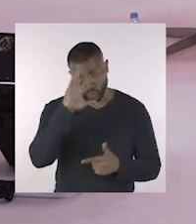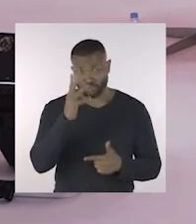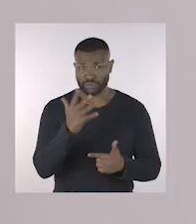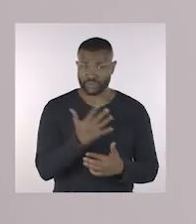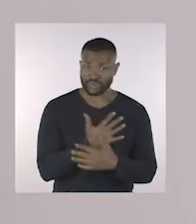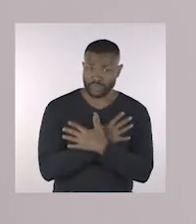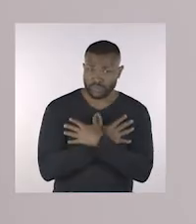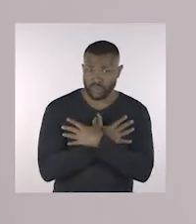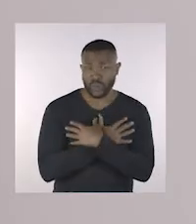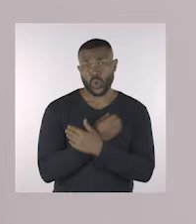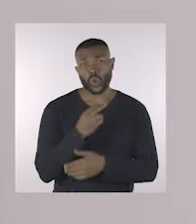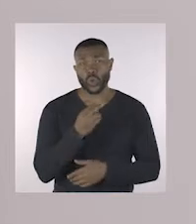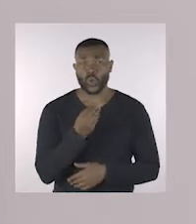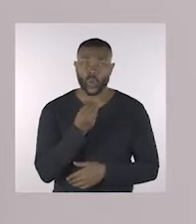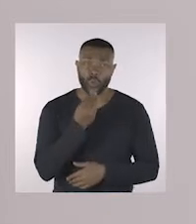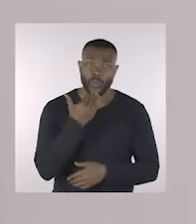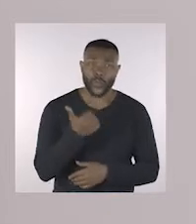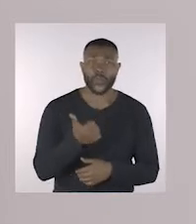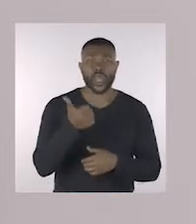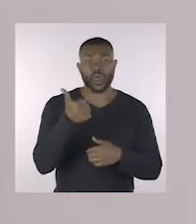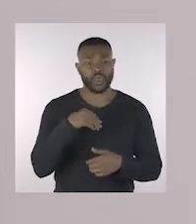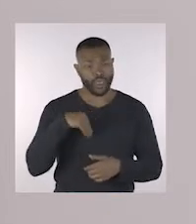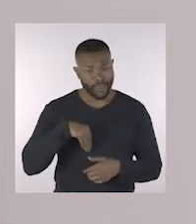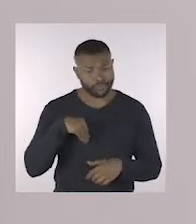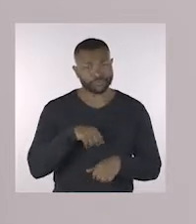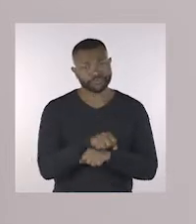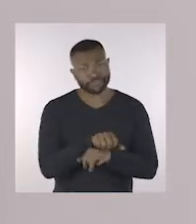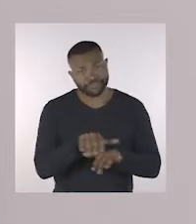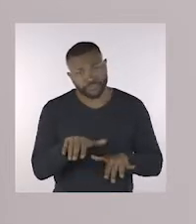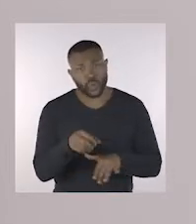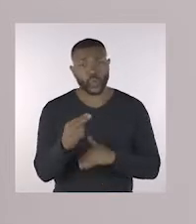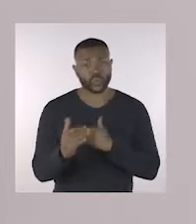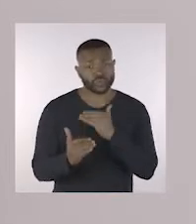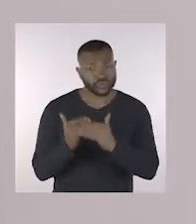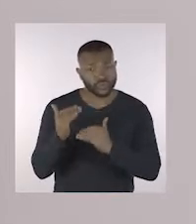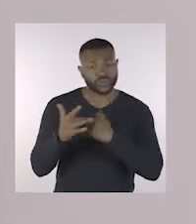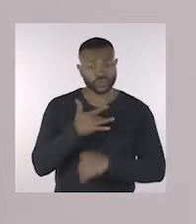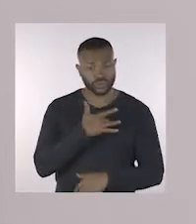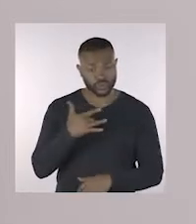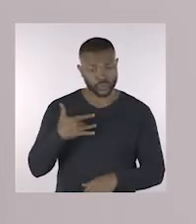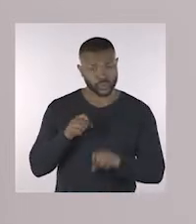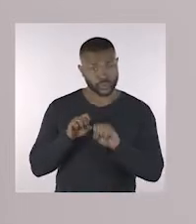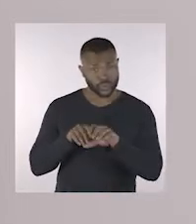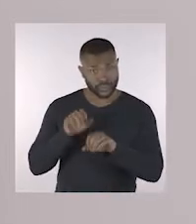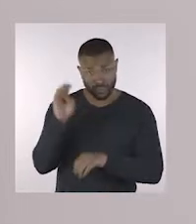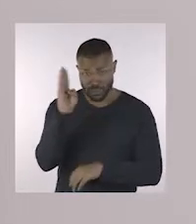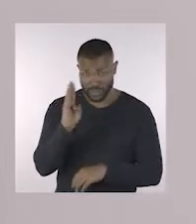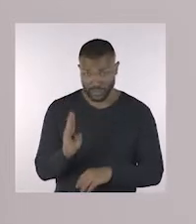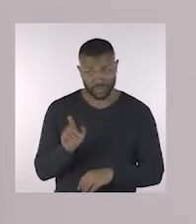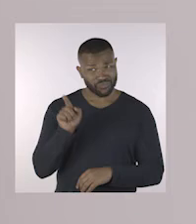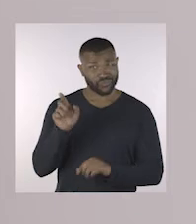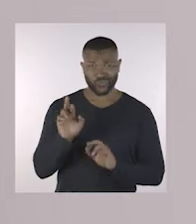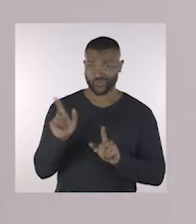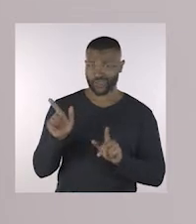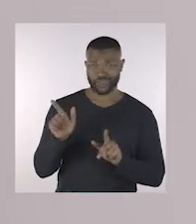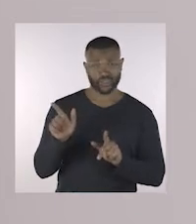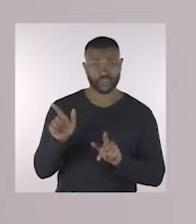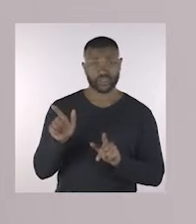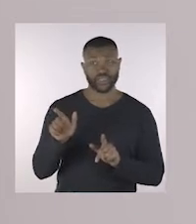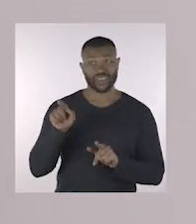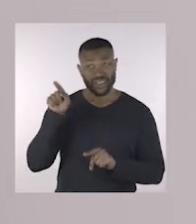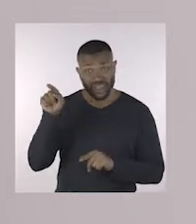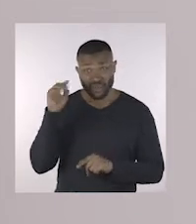resolver o problema do desemprego melhorar a distribuição de renda desenvolver a saúde educação país